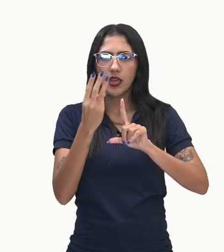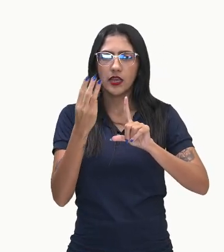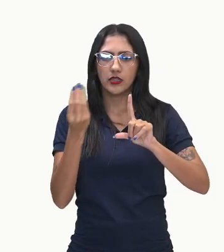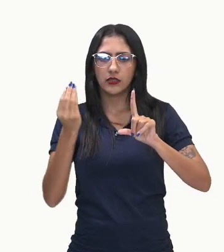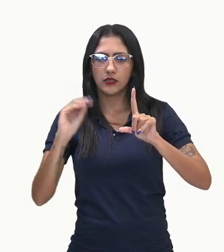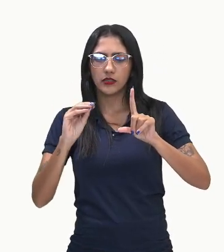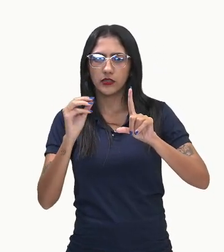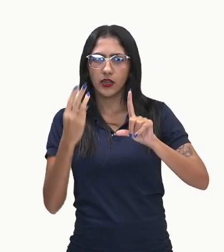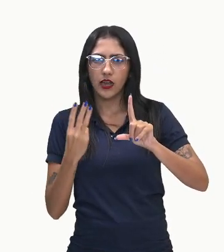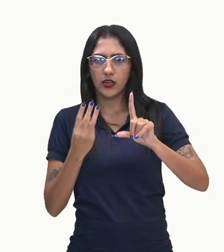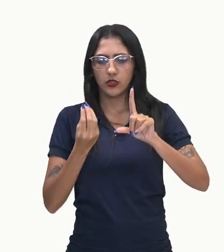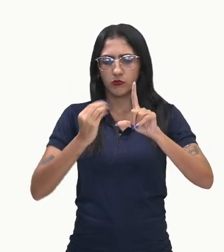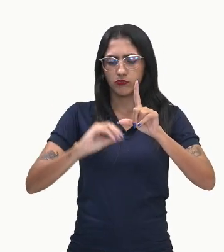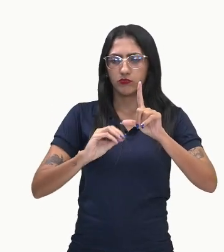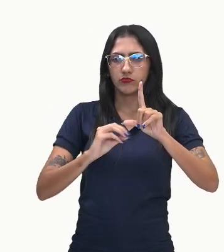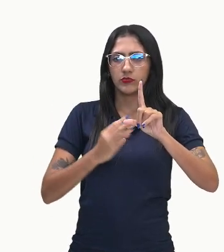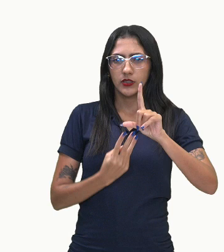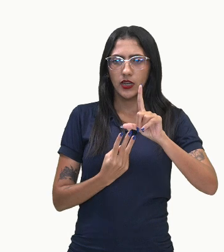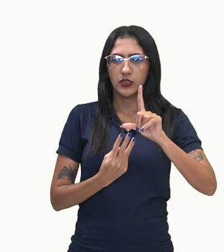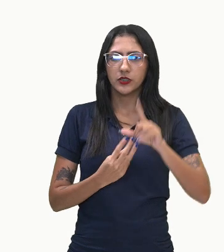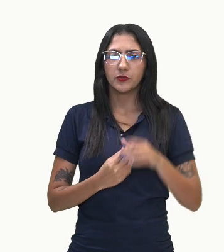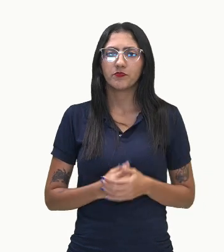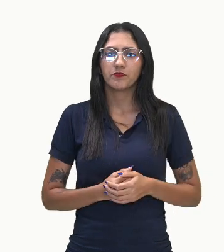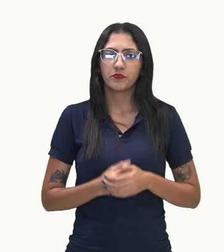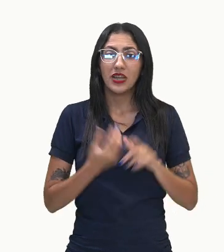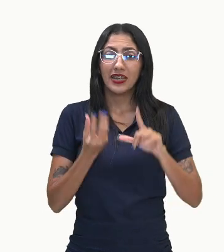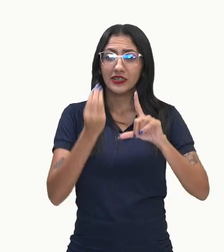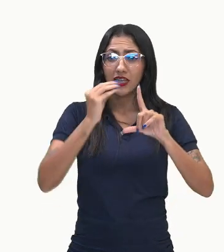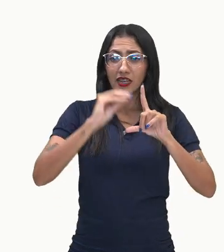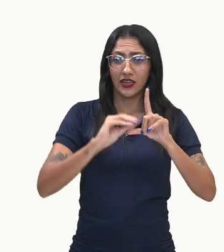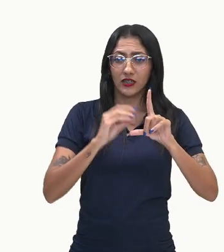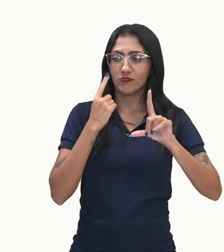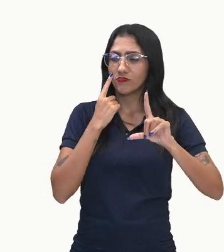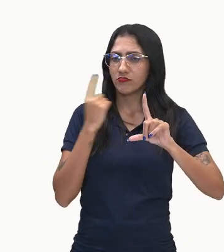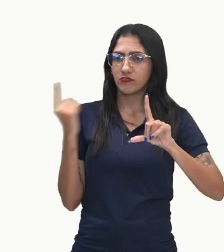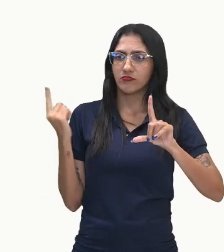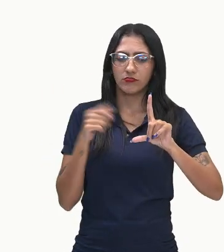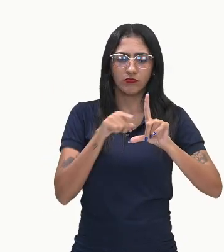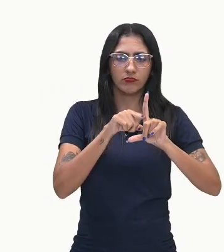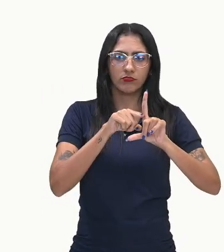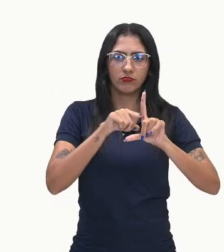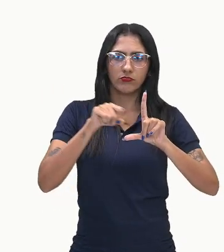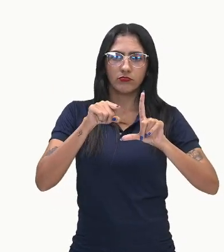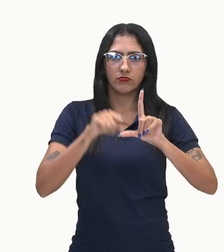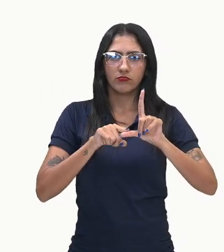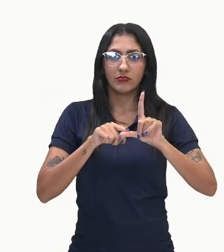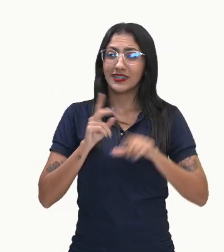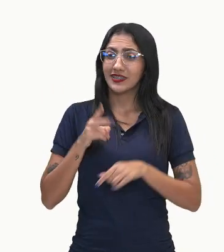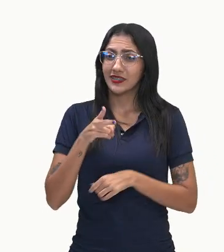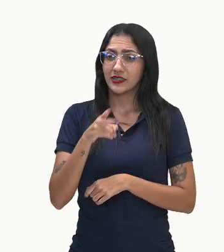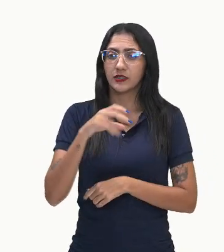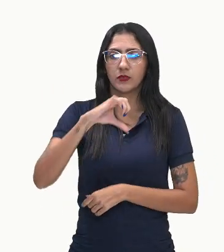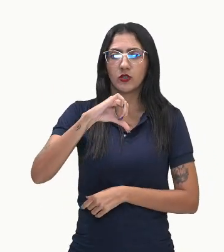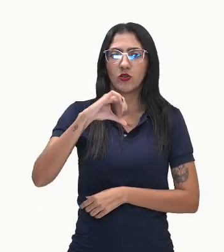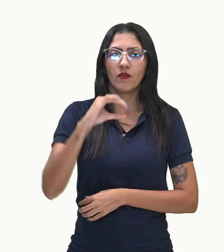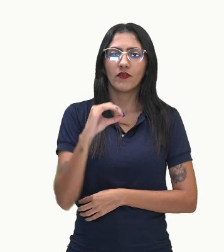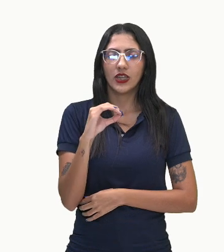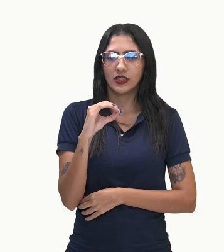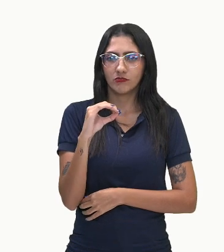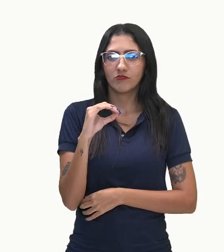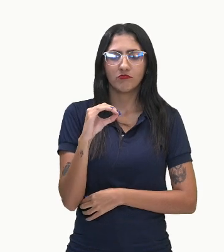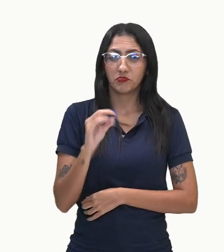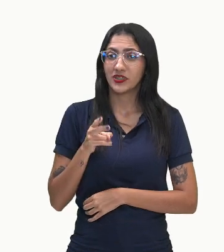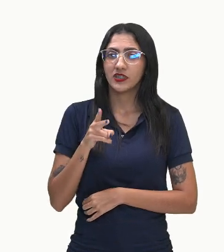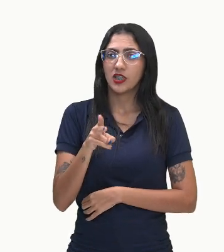3. E os seus ângulos internos são sempre 90 graus. Sempre